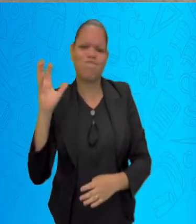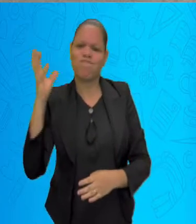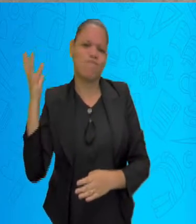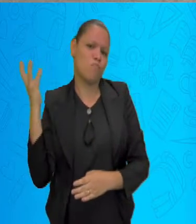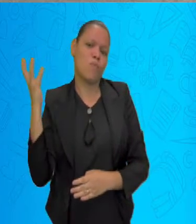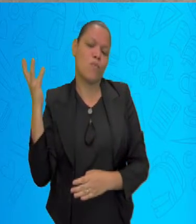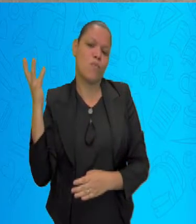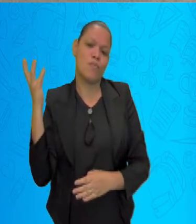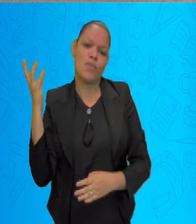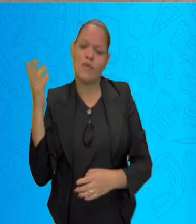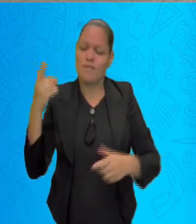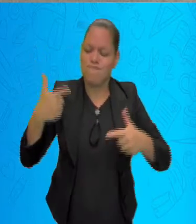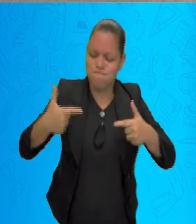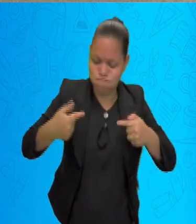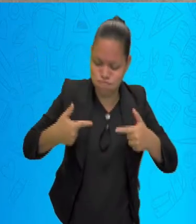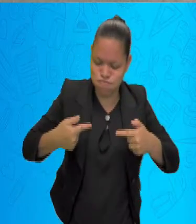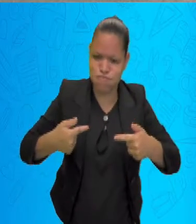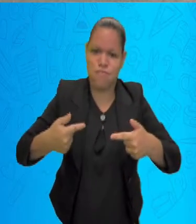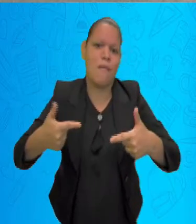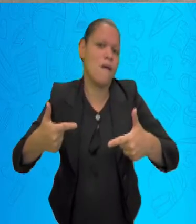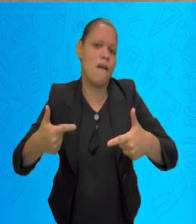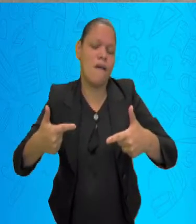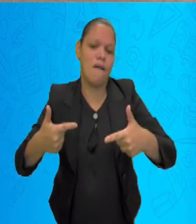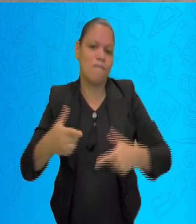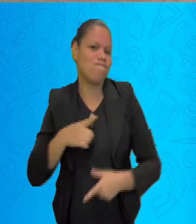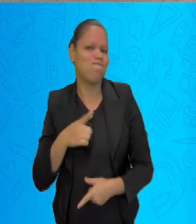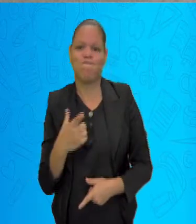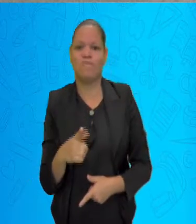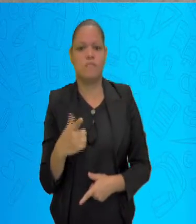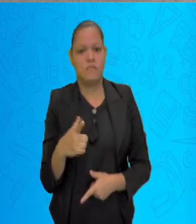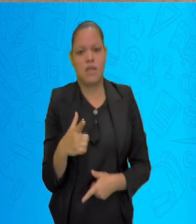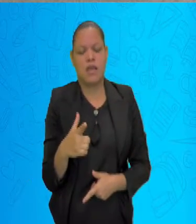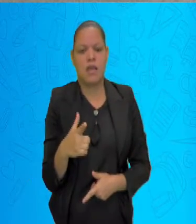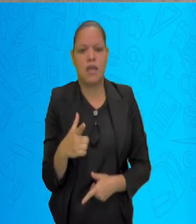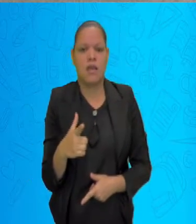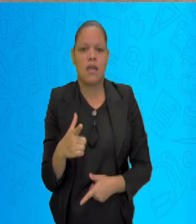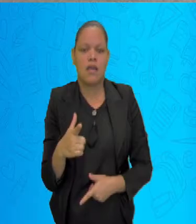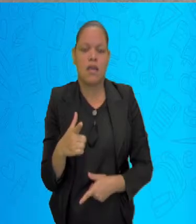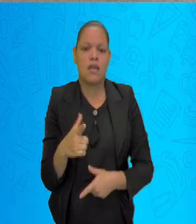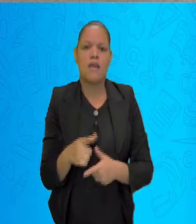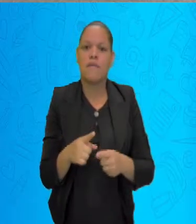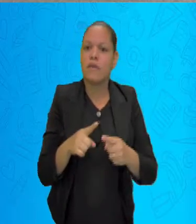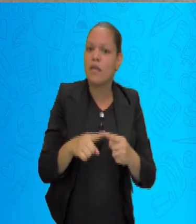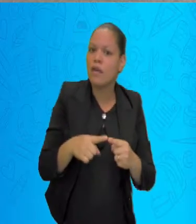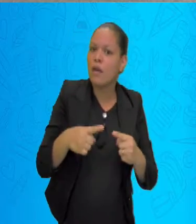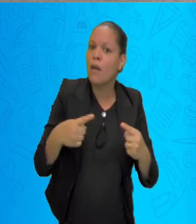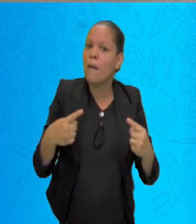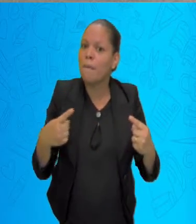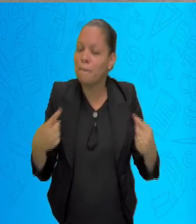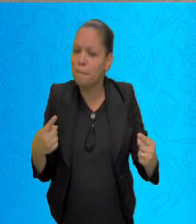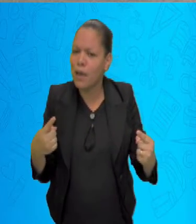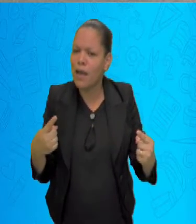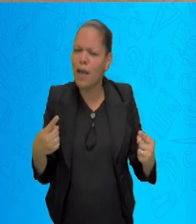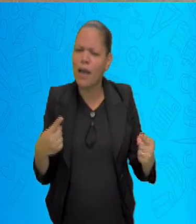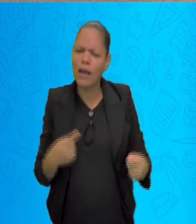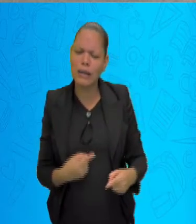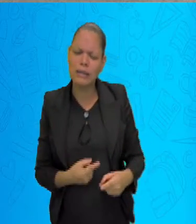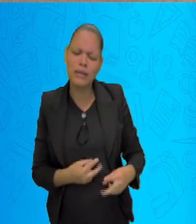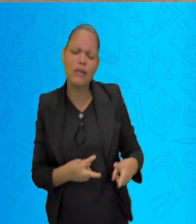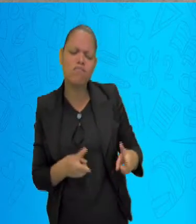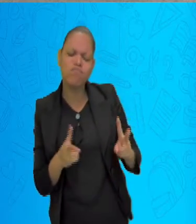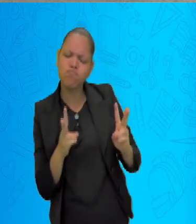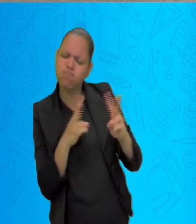Brasil, não houve uma guerra contra Portugal, mas sim guerras internas para afirmar toda a